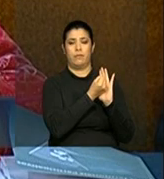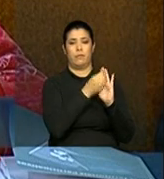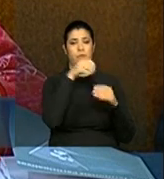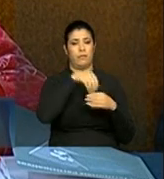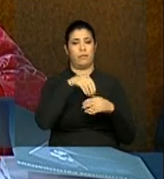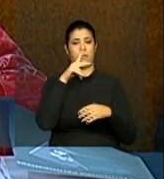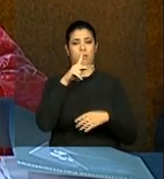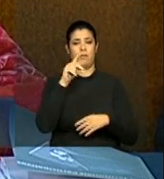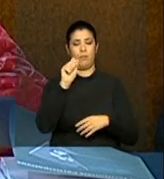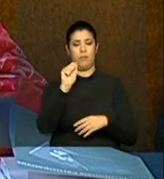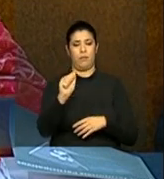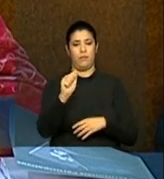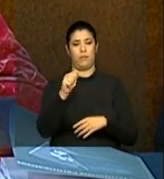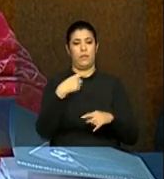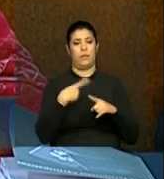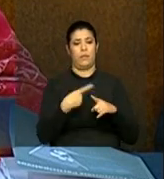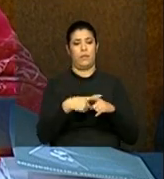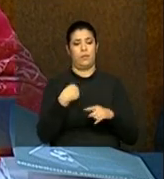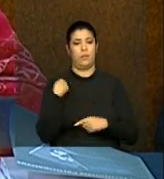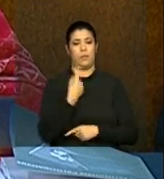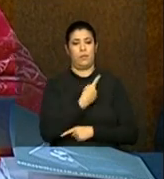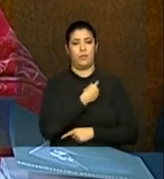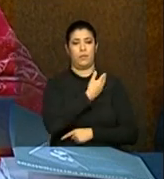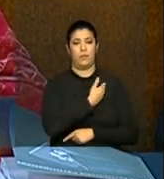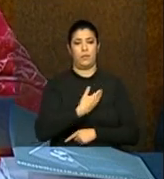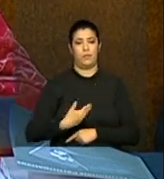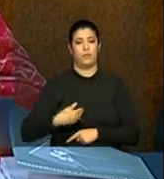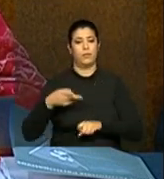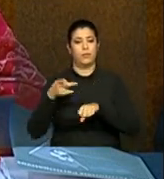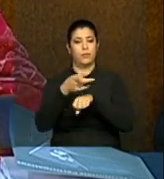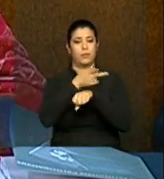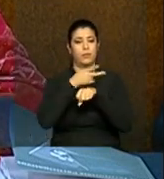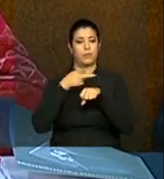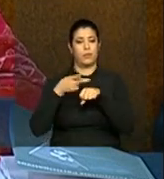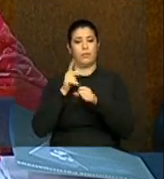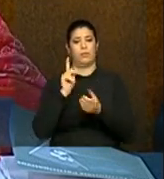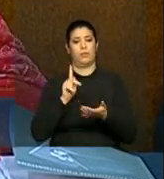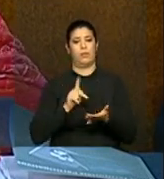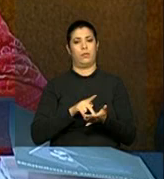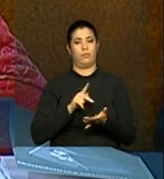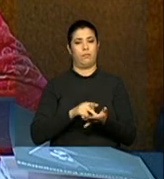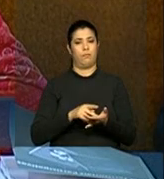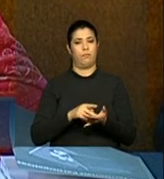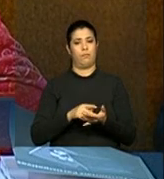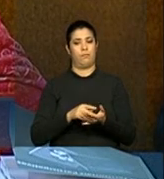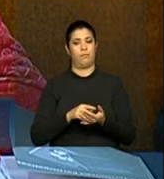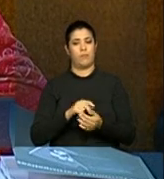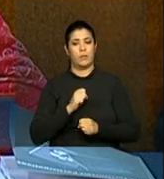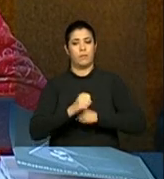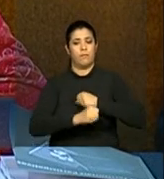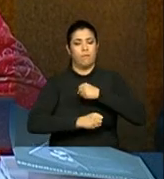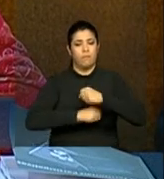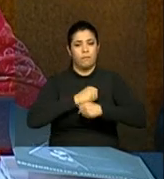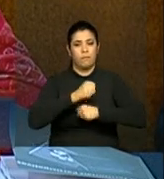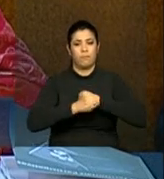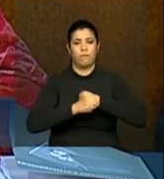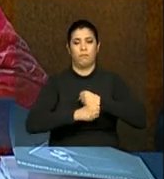é porque o nosso governo busca cada ano